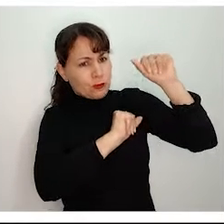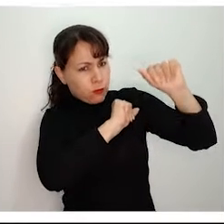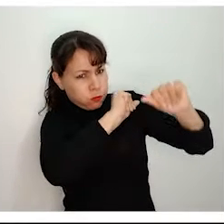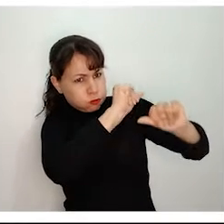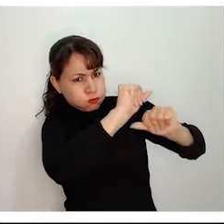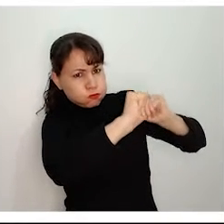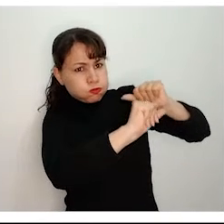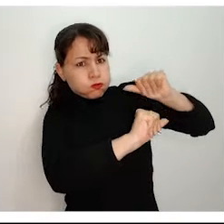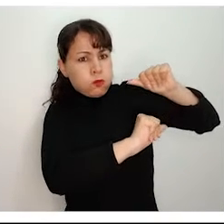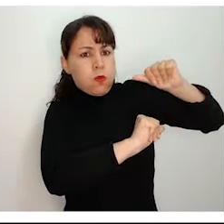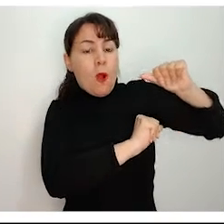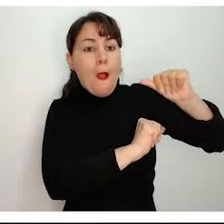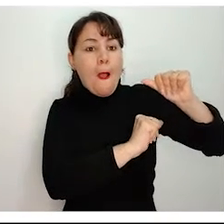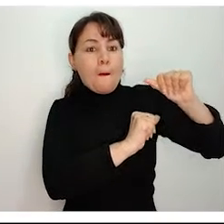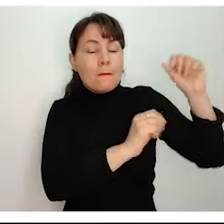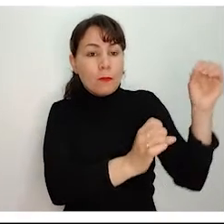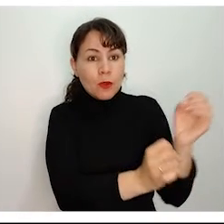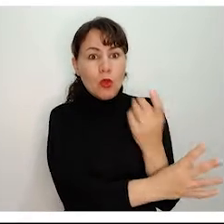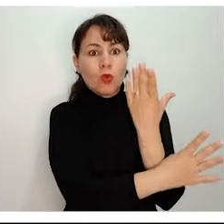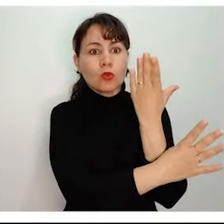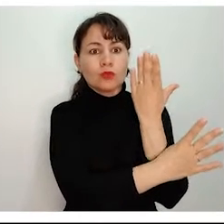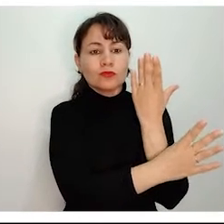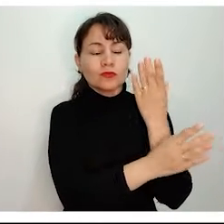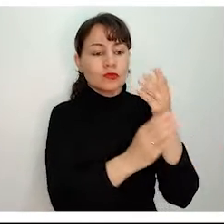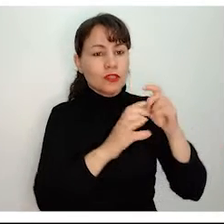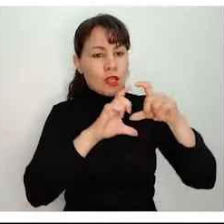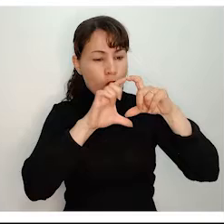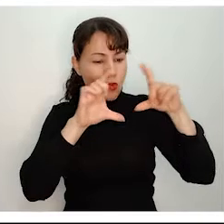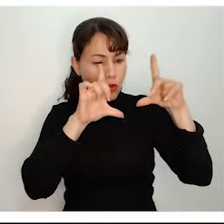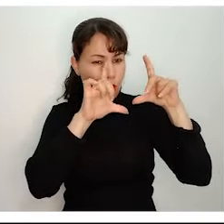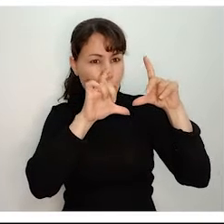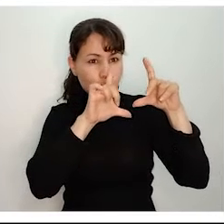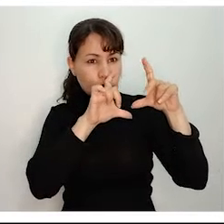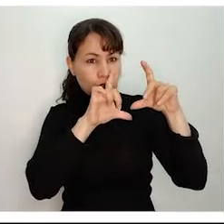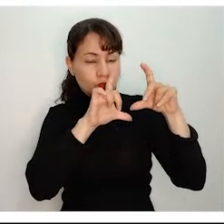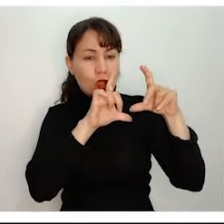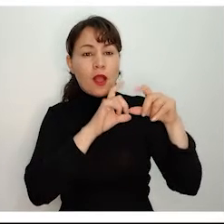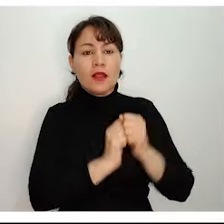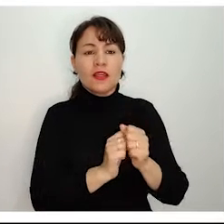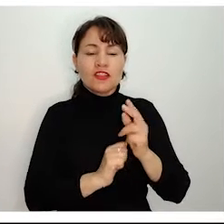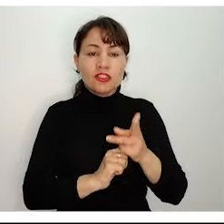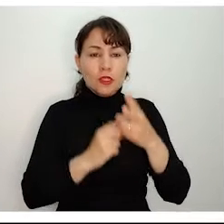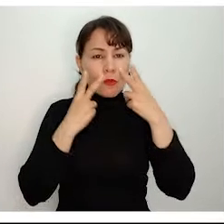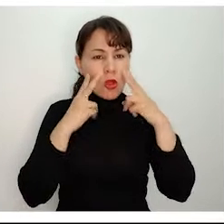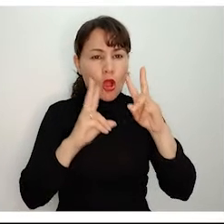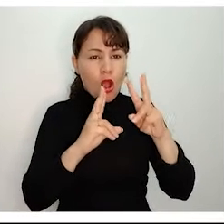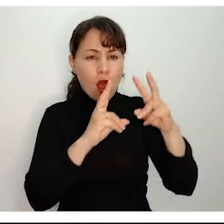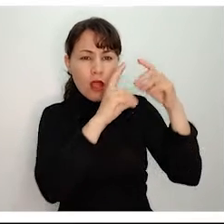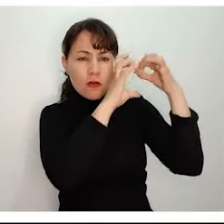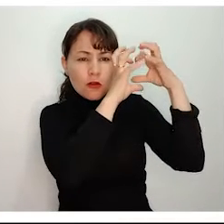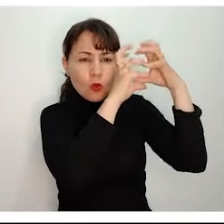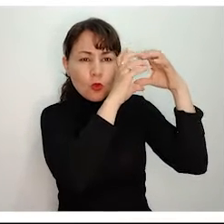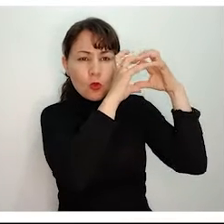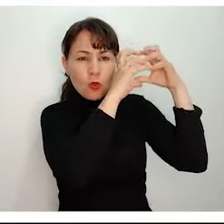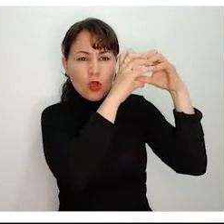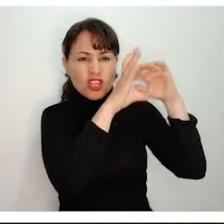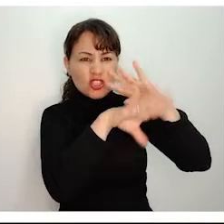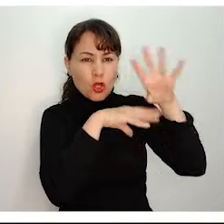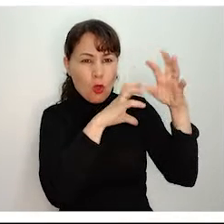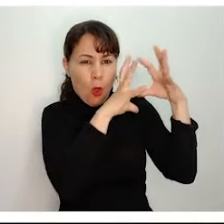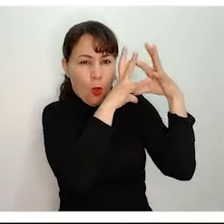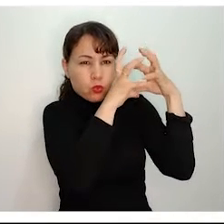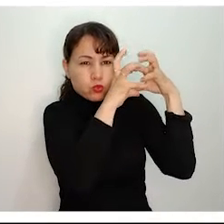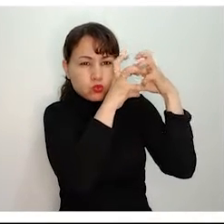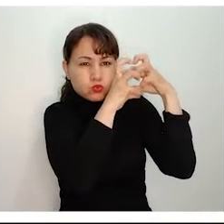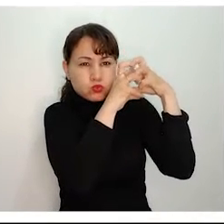vai se contorcendo para formar aquela imagem que a gente costuma ver de cérebro